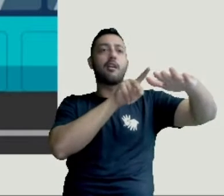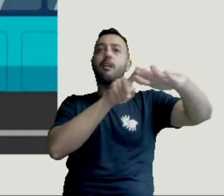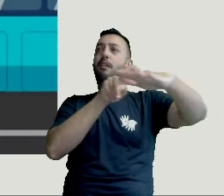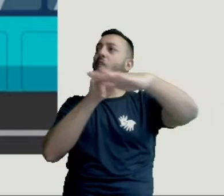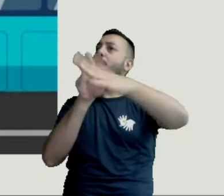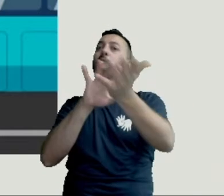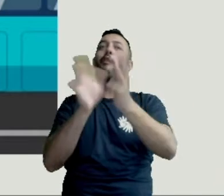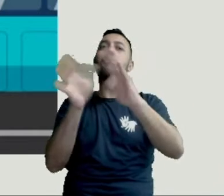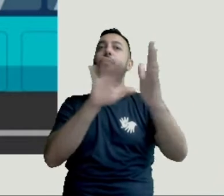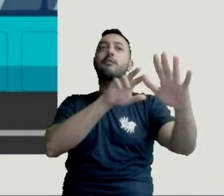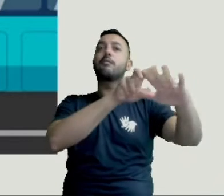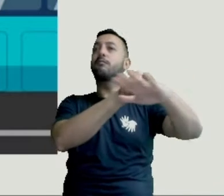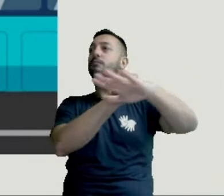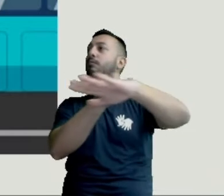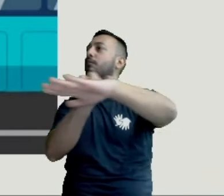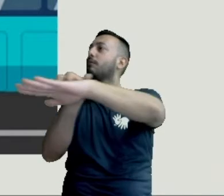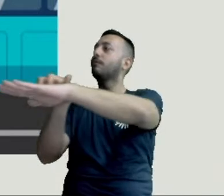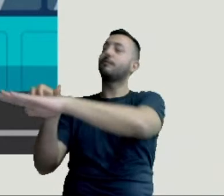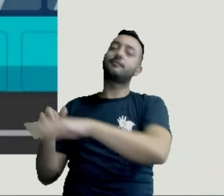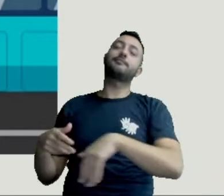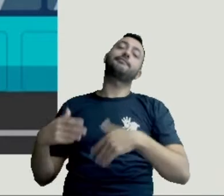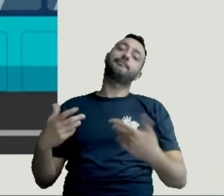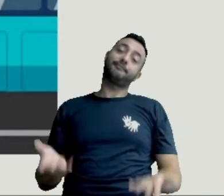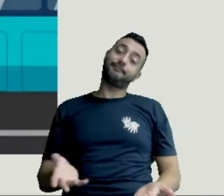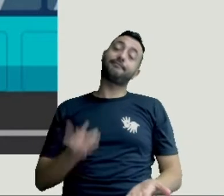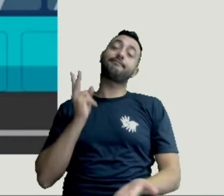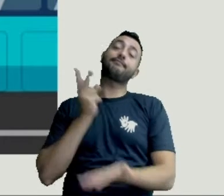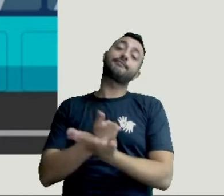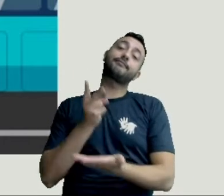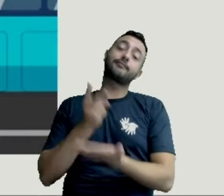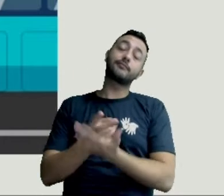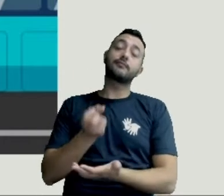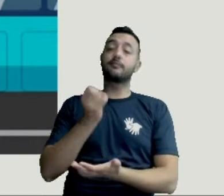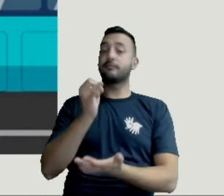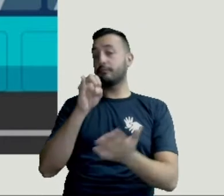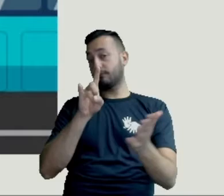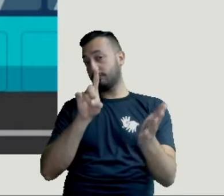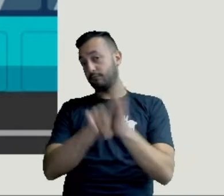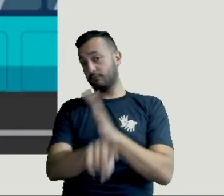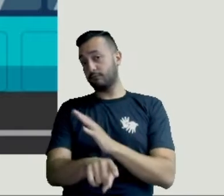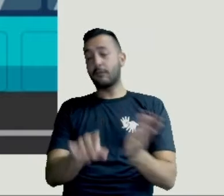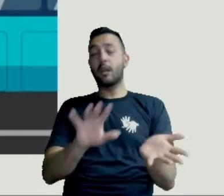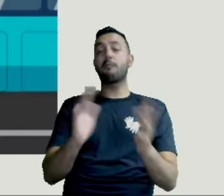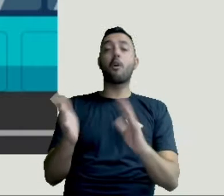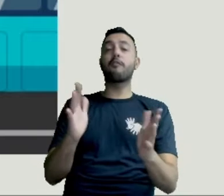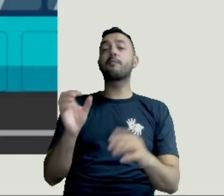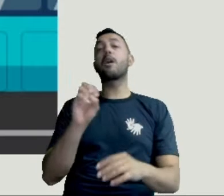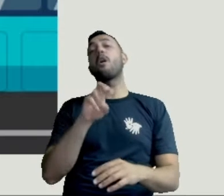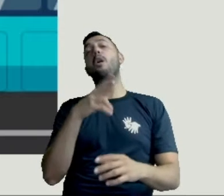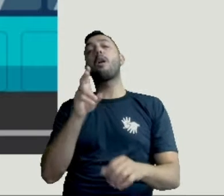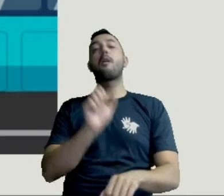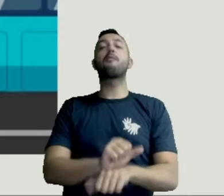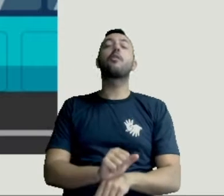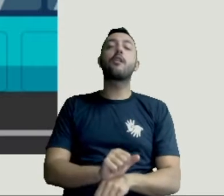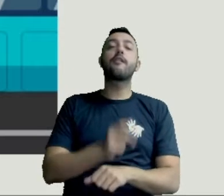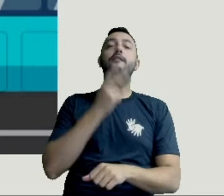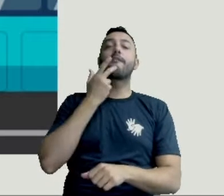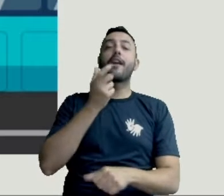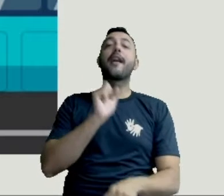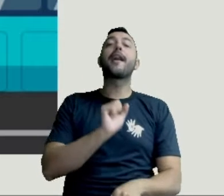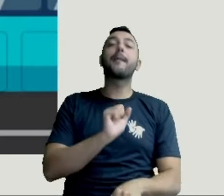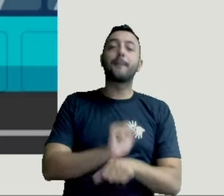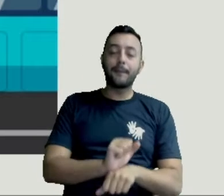daí de ponto. Tem que ter, olha, toda vez que perguntar para você se uma pessoa está em movimento ou está em repouso, quando falar em repouso quer